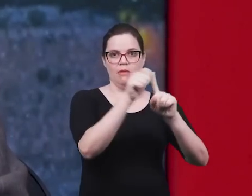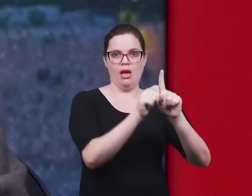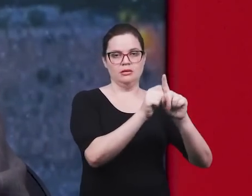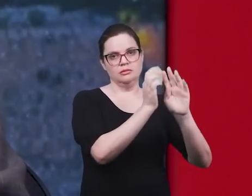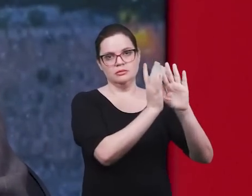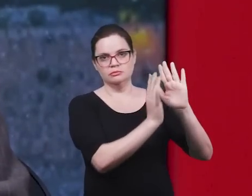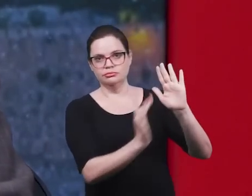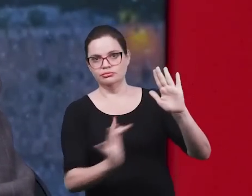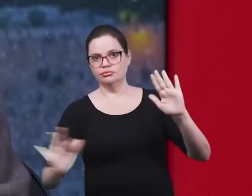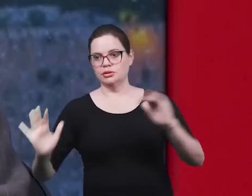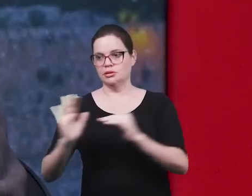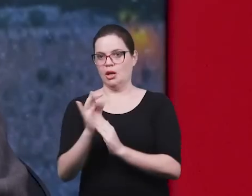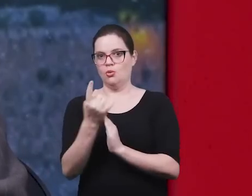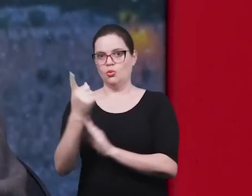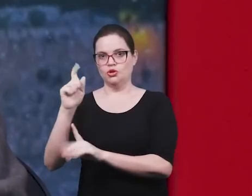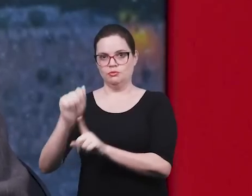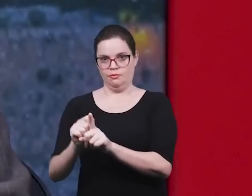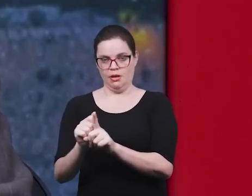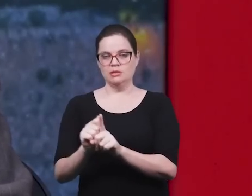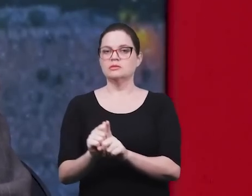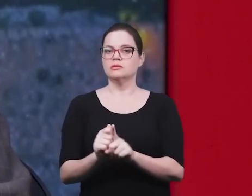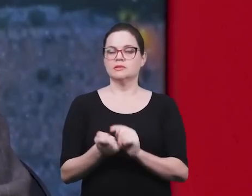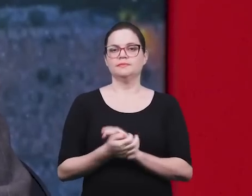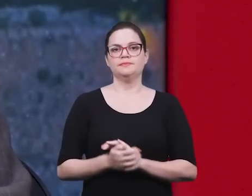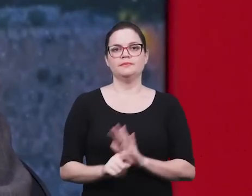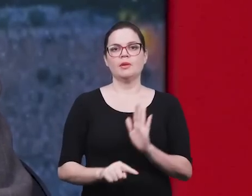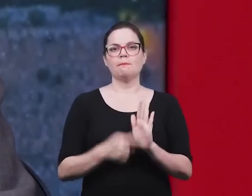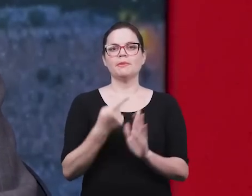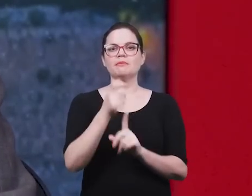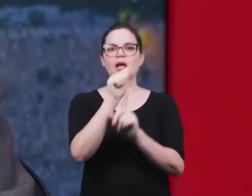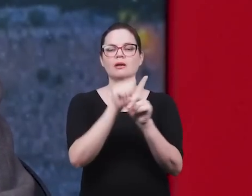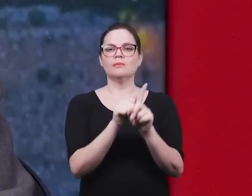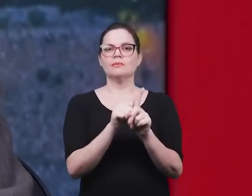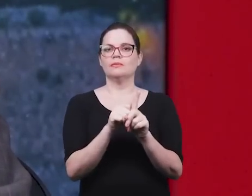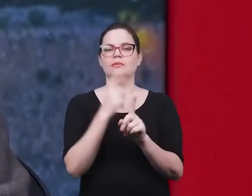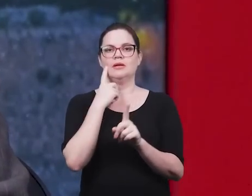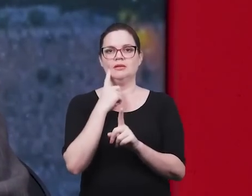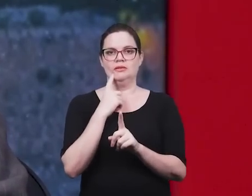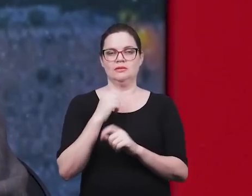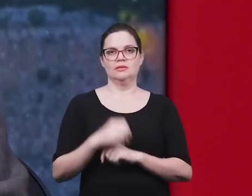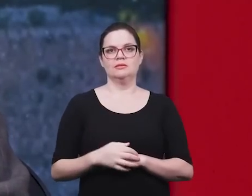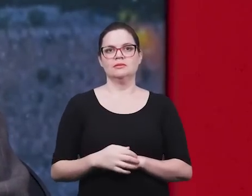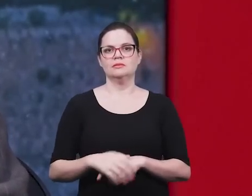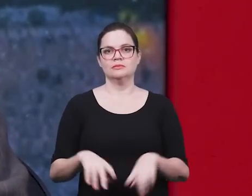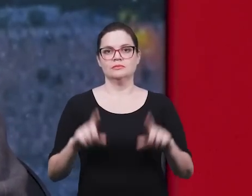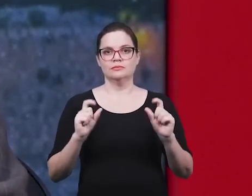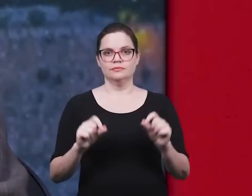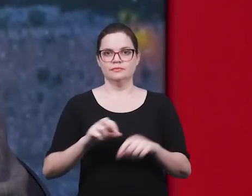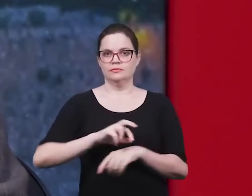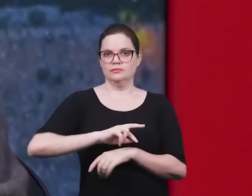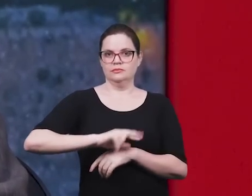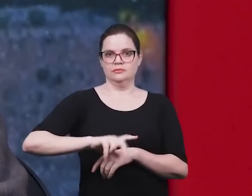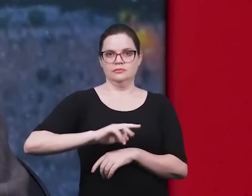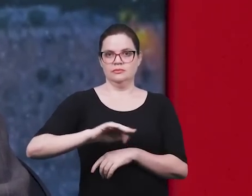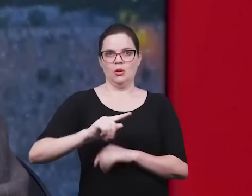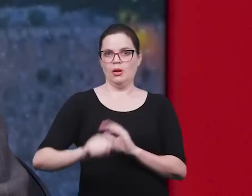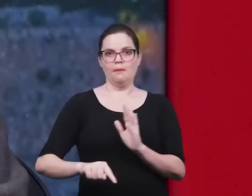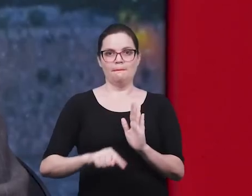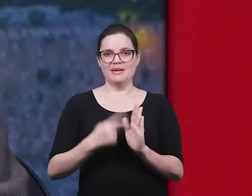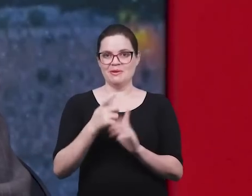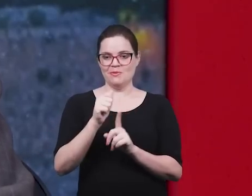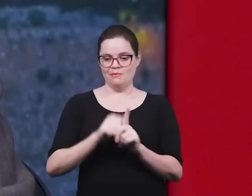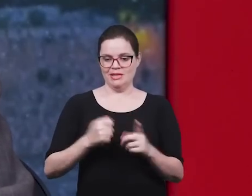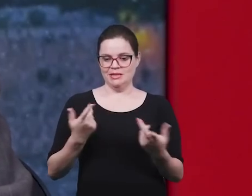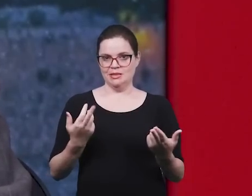mês. É importante lembrar que este primeiro mês, referenciado para as festas, não era o primeiro mês do ano do